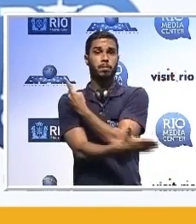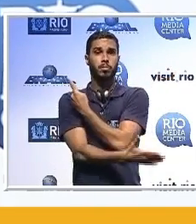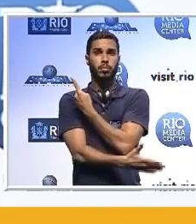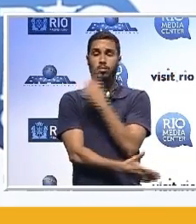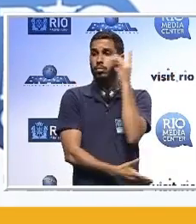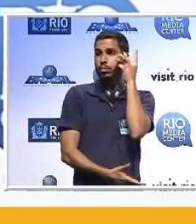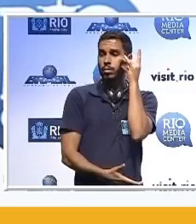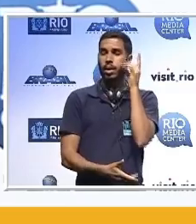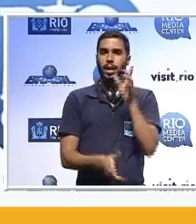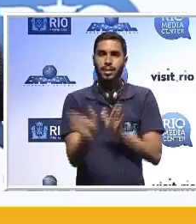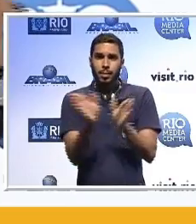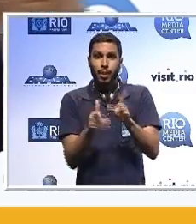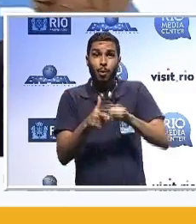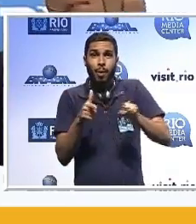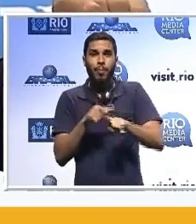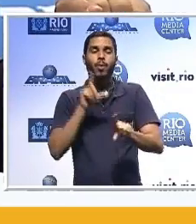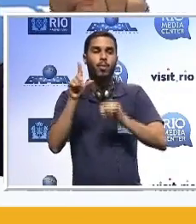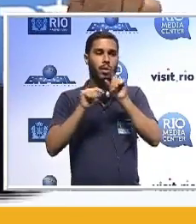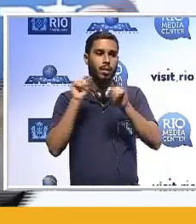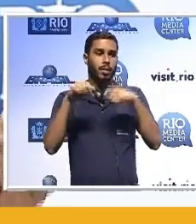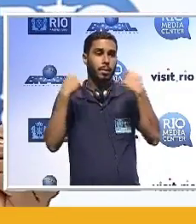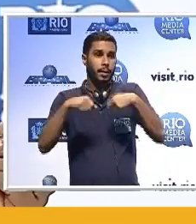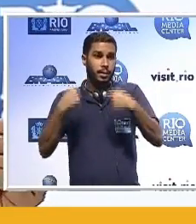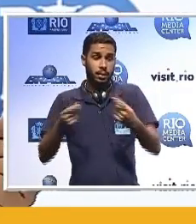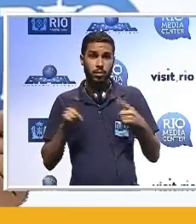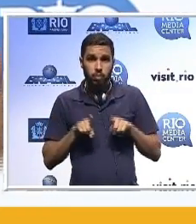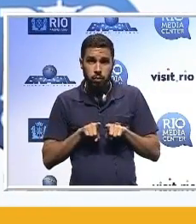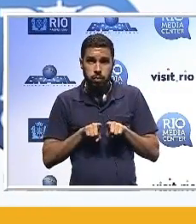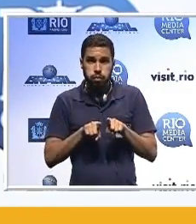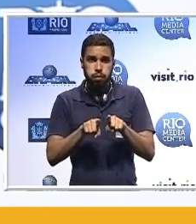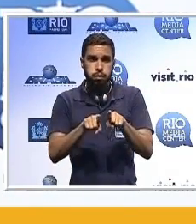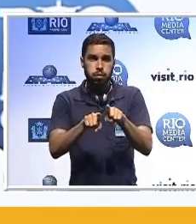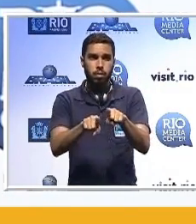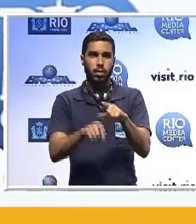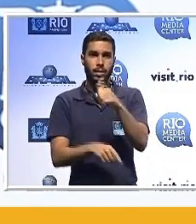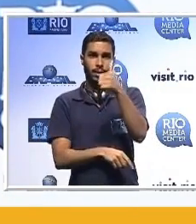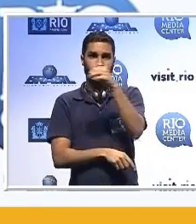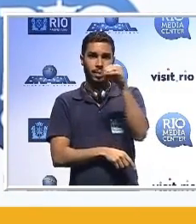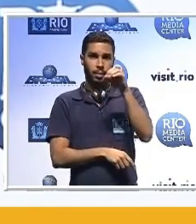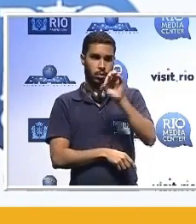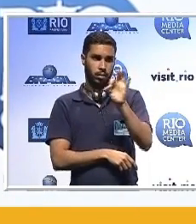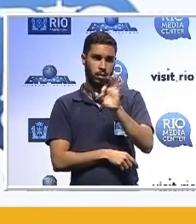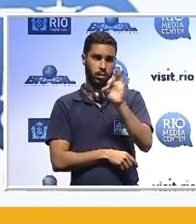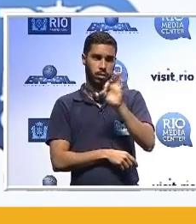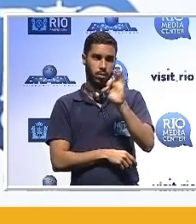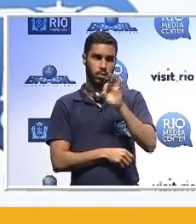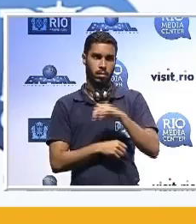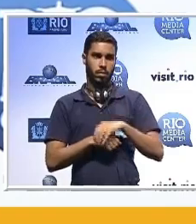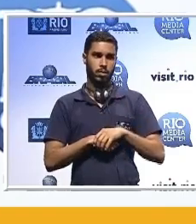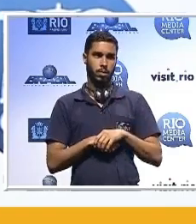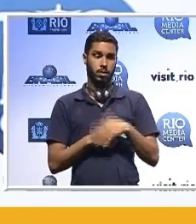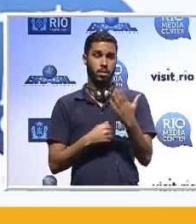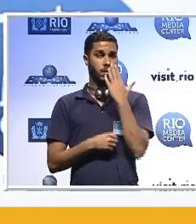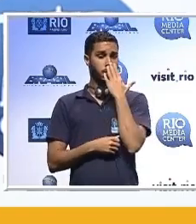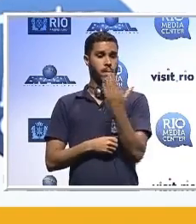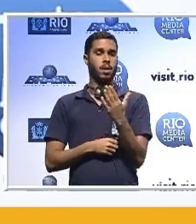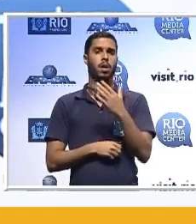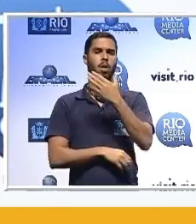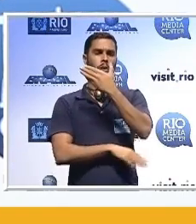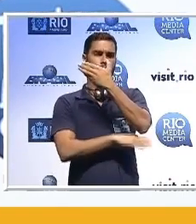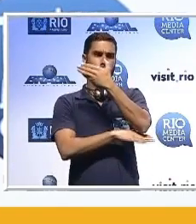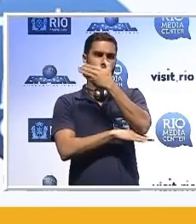acessibilidade é aquela que tem que ser linear 100%. Basta que tenha um poste no meio da rua na frente do hotel, e esse de um